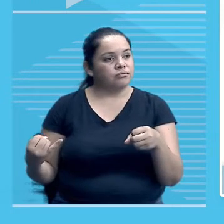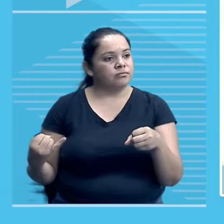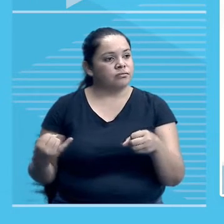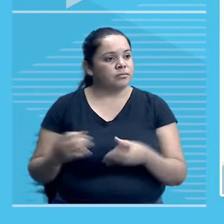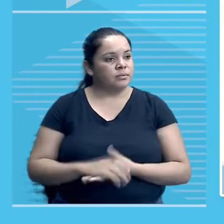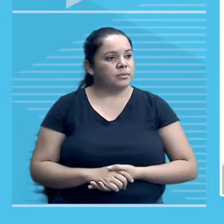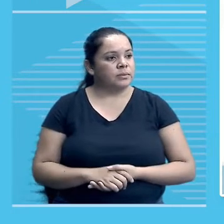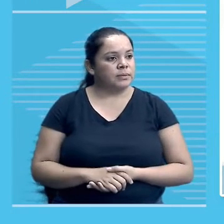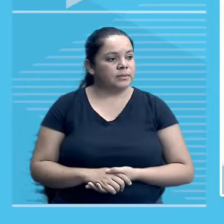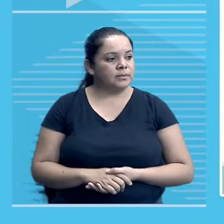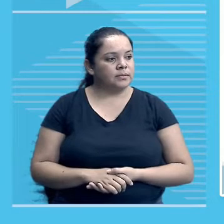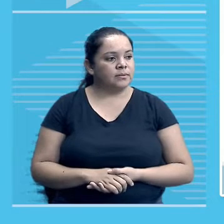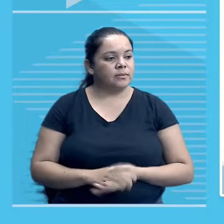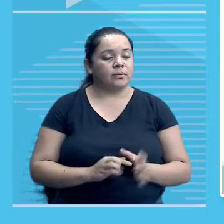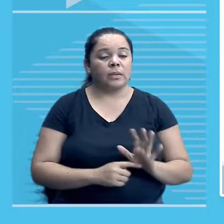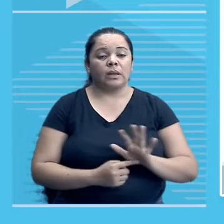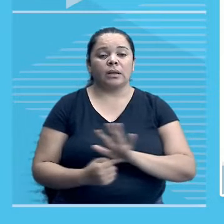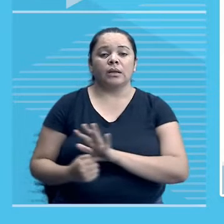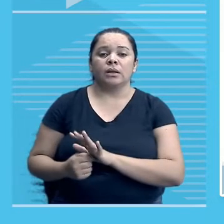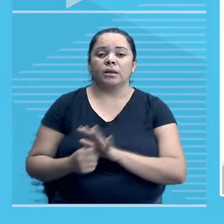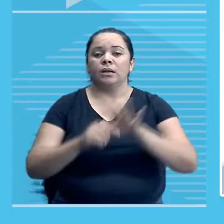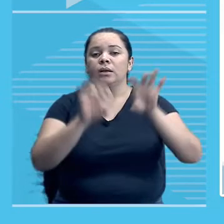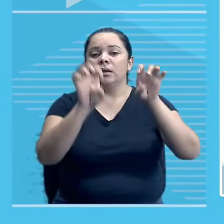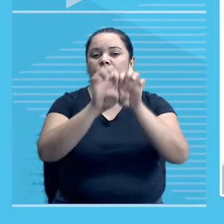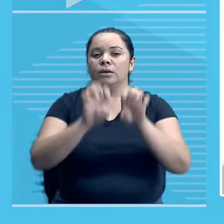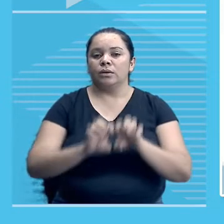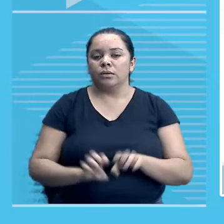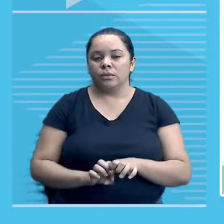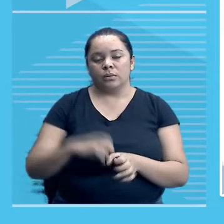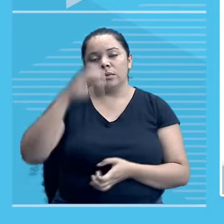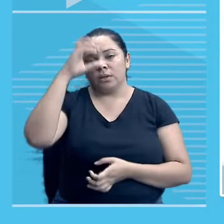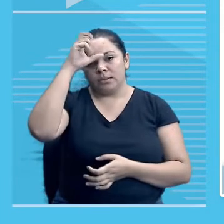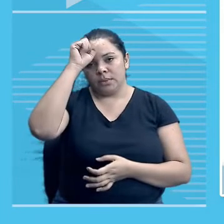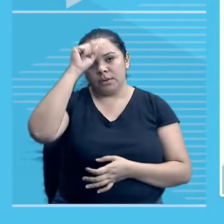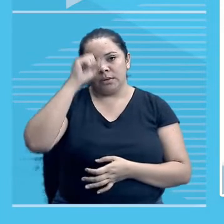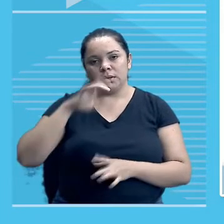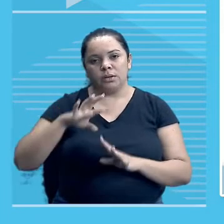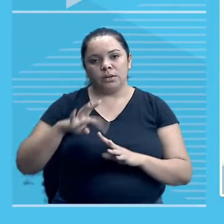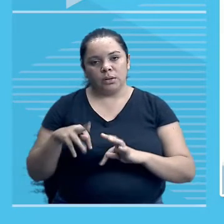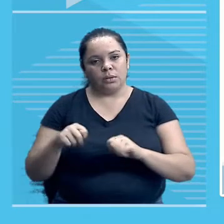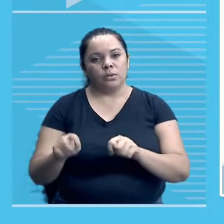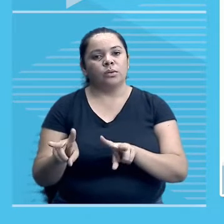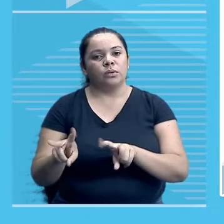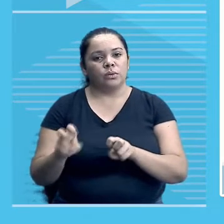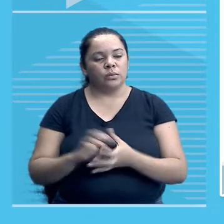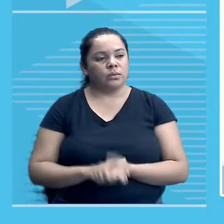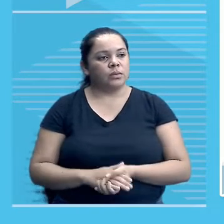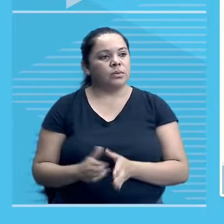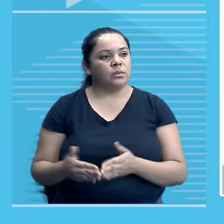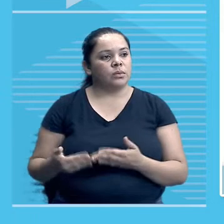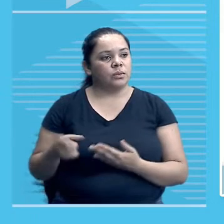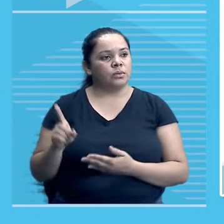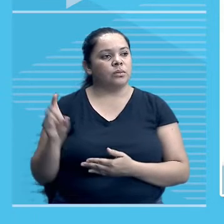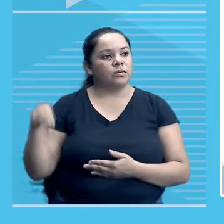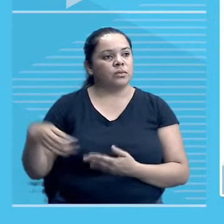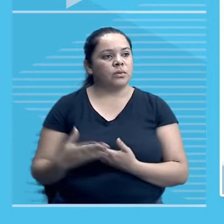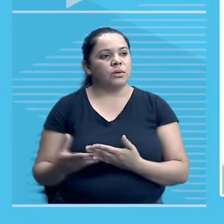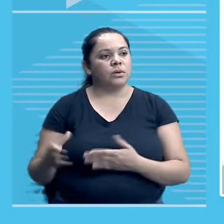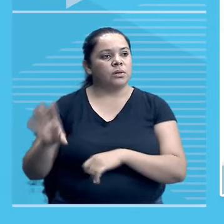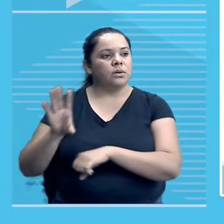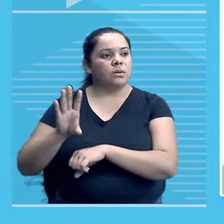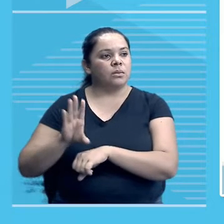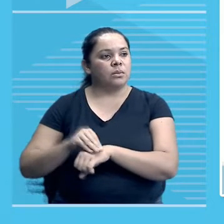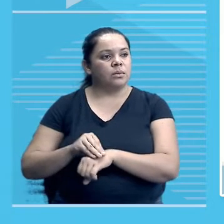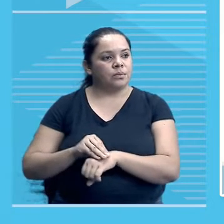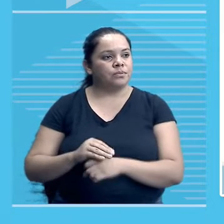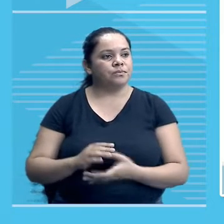Beleza? Depois vamos ver a nomenclatura, vamos aprender tudo sobre os sais. Ok? Vamos colocar aí também um minutinho para você fazer um print.